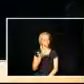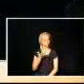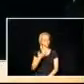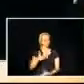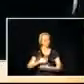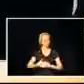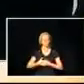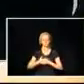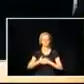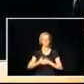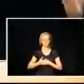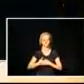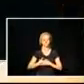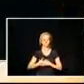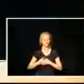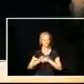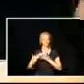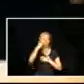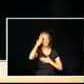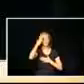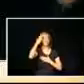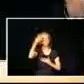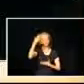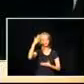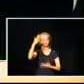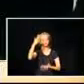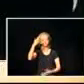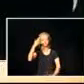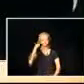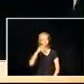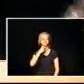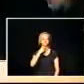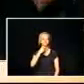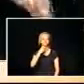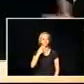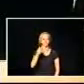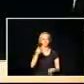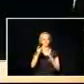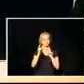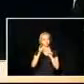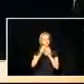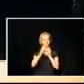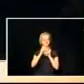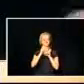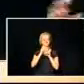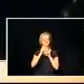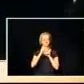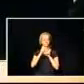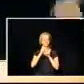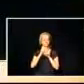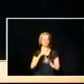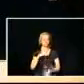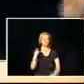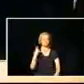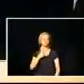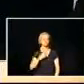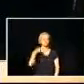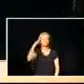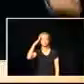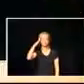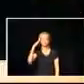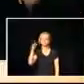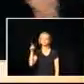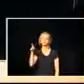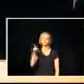Muito obrigado pelas palavras. O senhor é um vereador que tem compromisso com o funcionalismo público, realmente a gente sabe da importância. O vereador Noilton também,